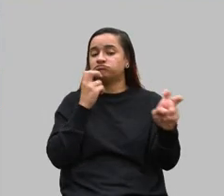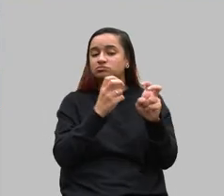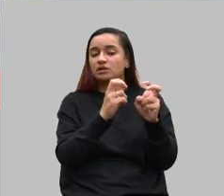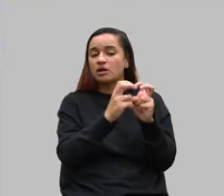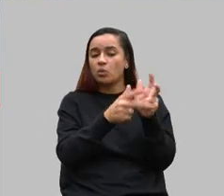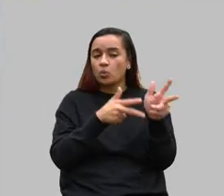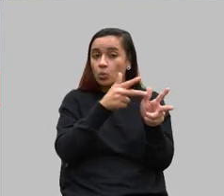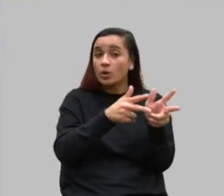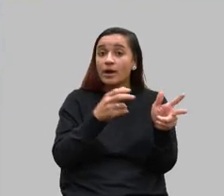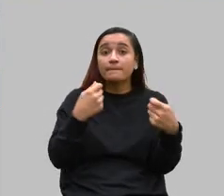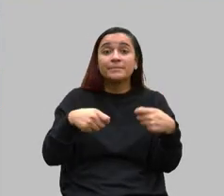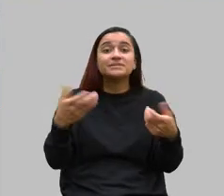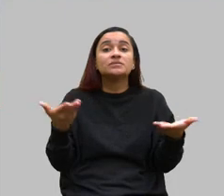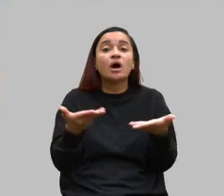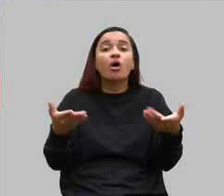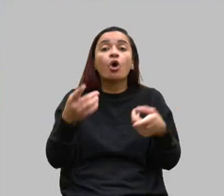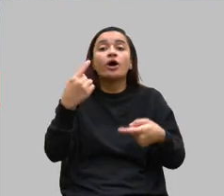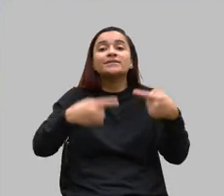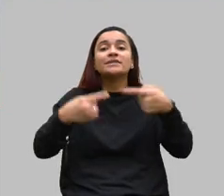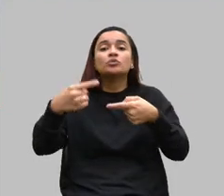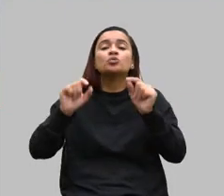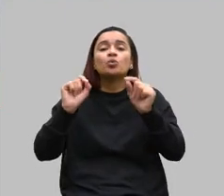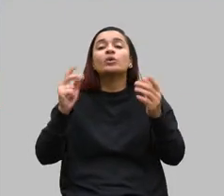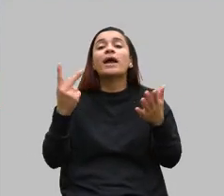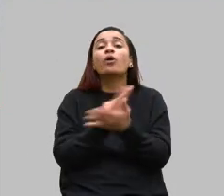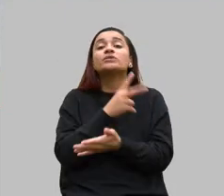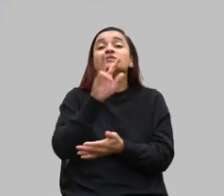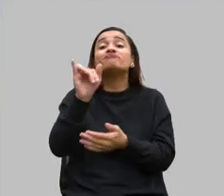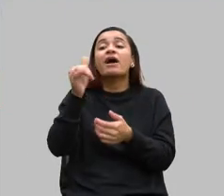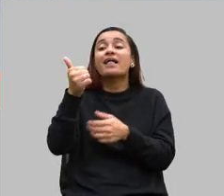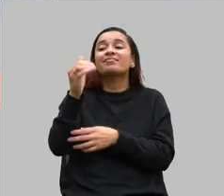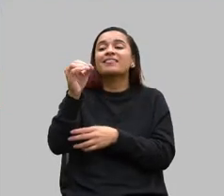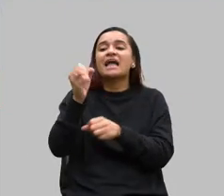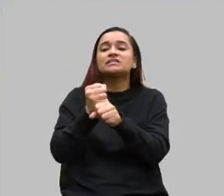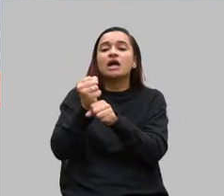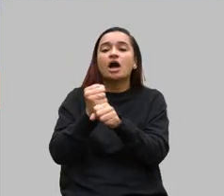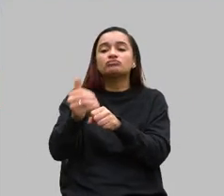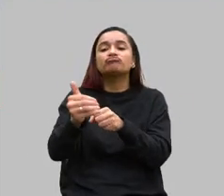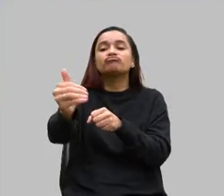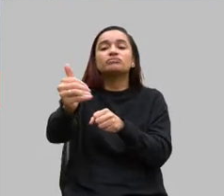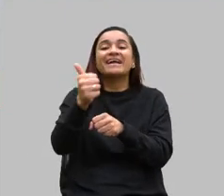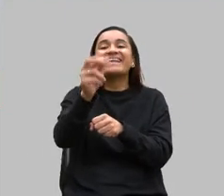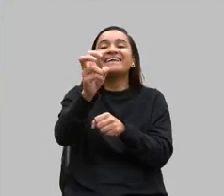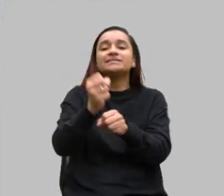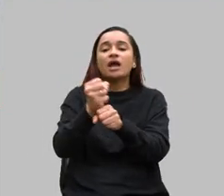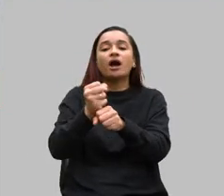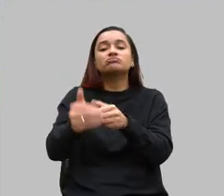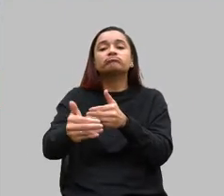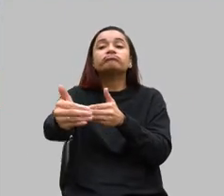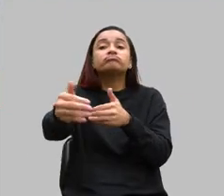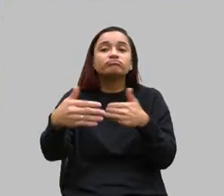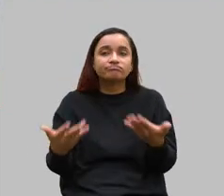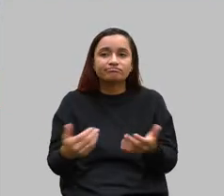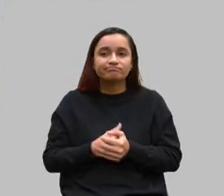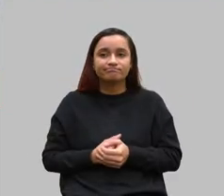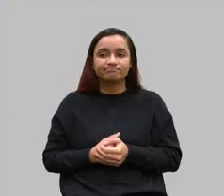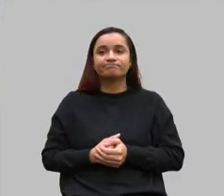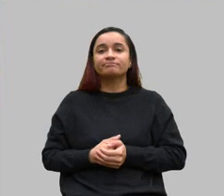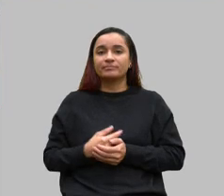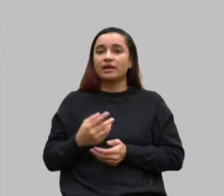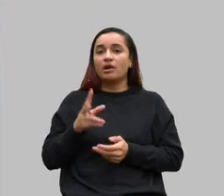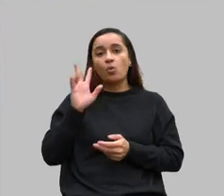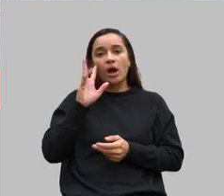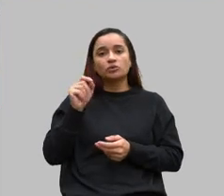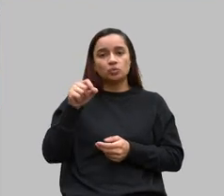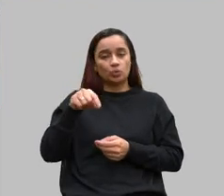próximos 10 15 anos né então o que nós temos feito secretária Leonardo Eu acho que vai ao encontro da sua fala aqui né o estado de Minas